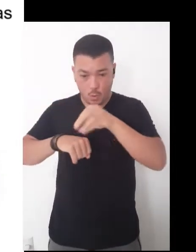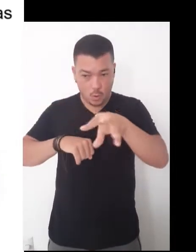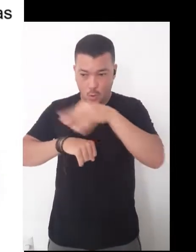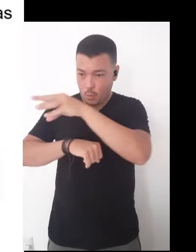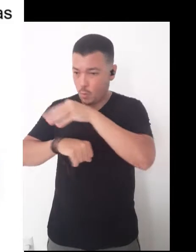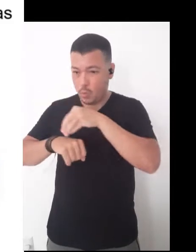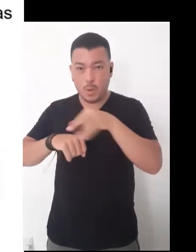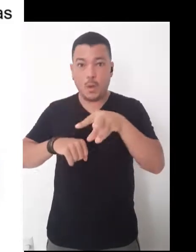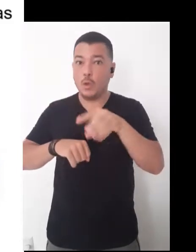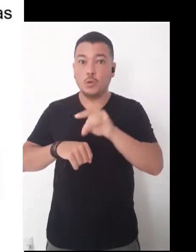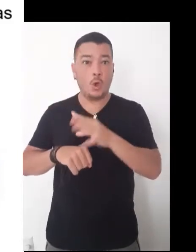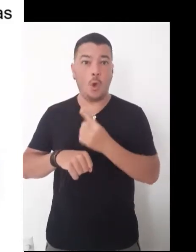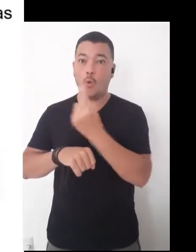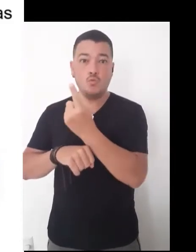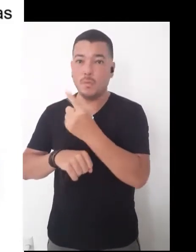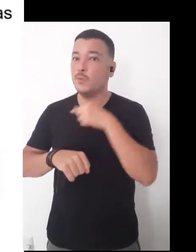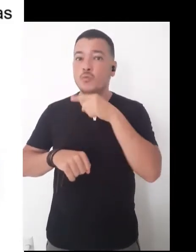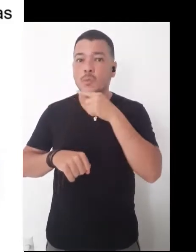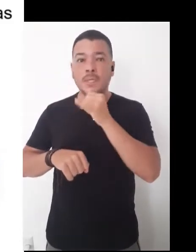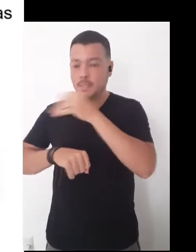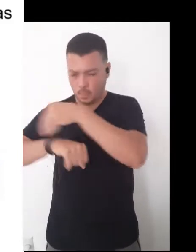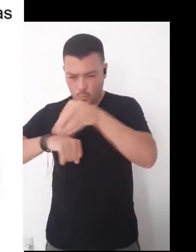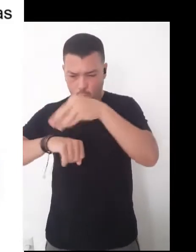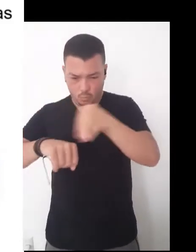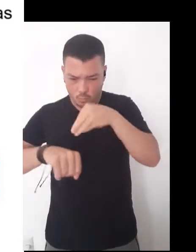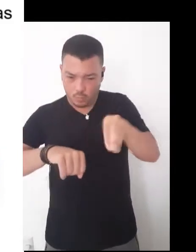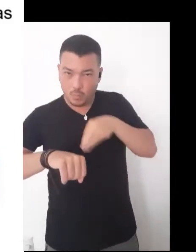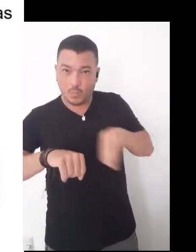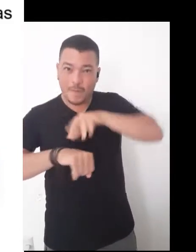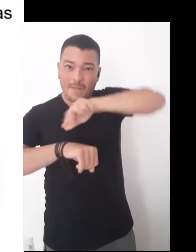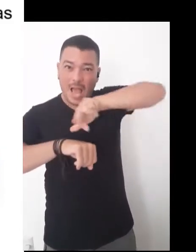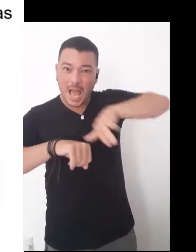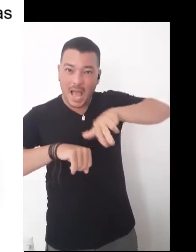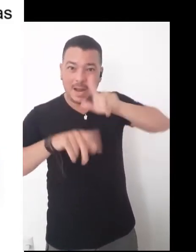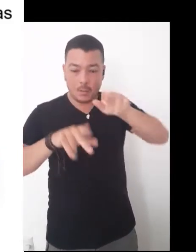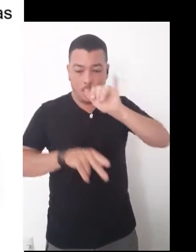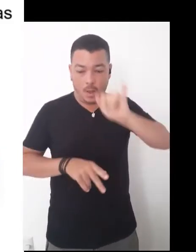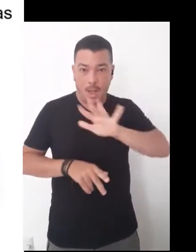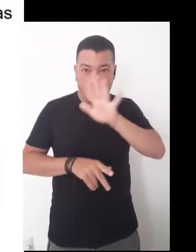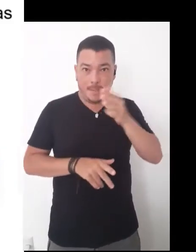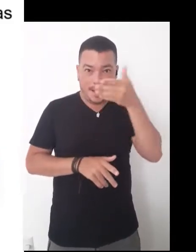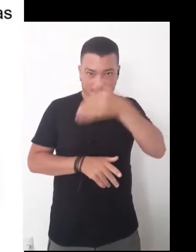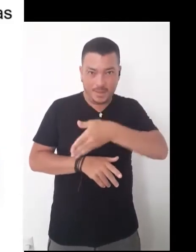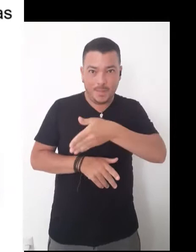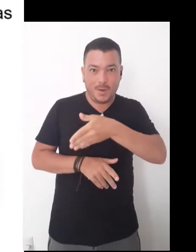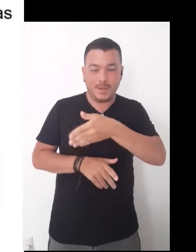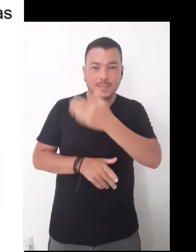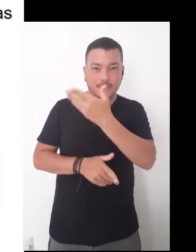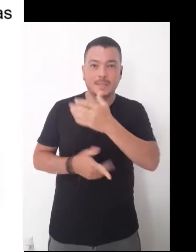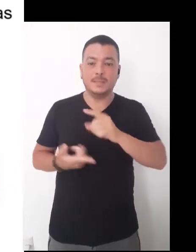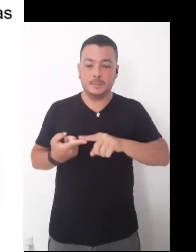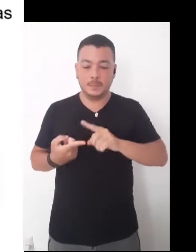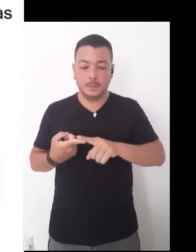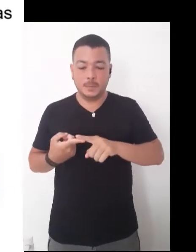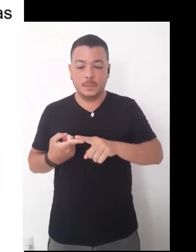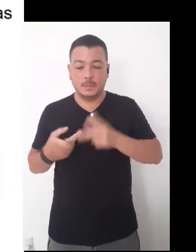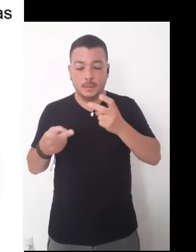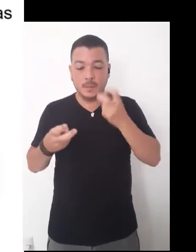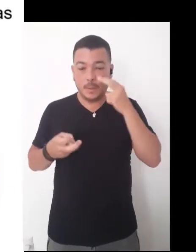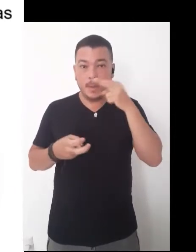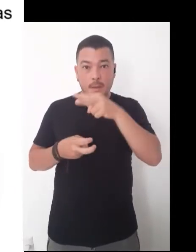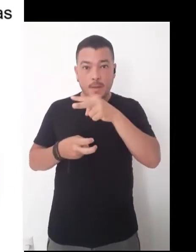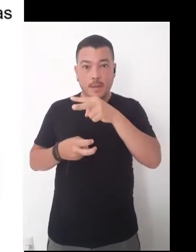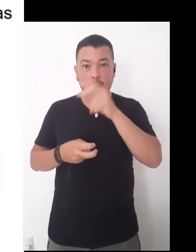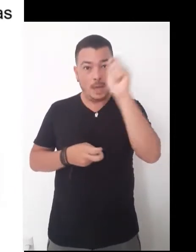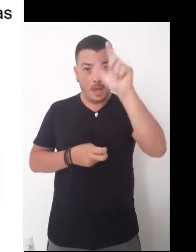que é ciclo? O ciclo é um trecho de tempo, como está nessa imagem aí abaixo. Né? Então eu tenho essa figura dessa onda quadrada aí, esse desenho aí abaixo em